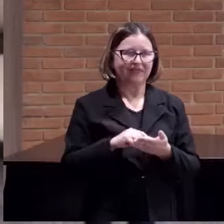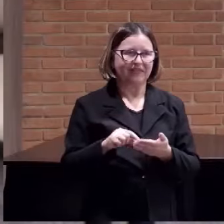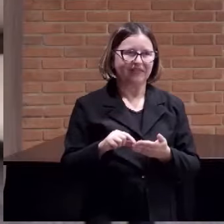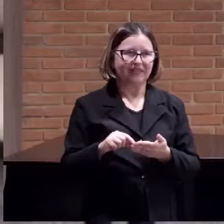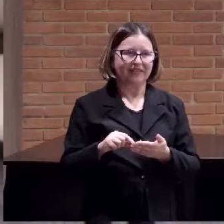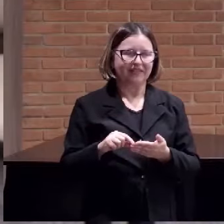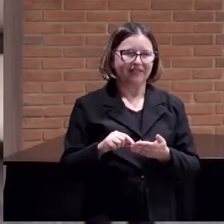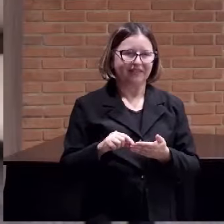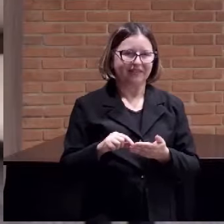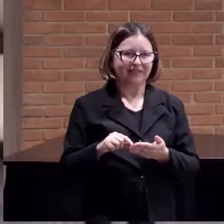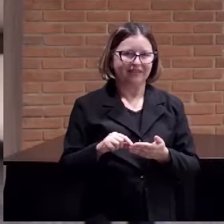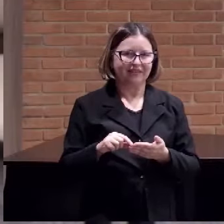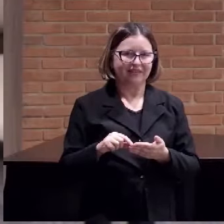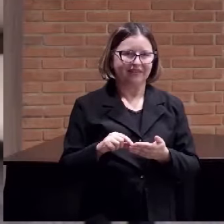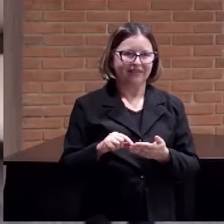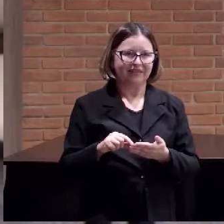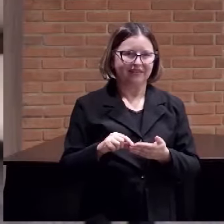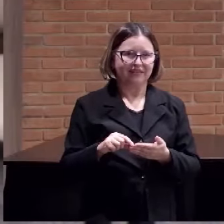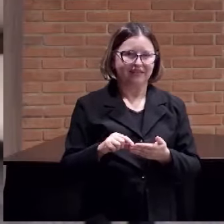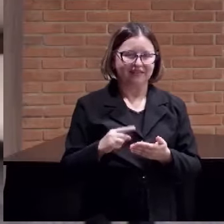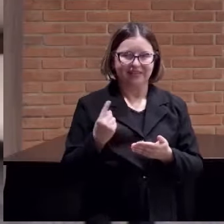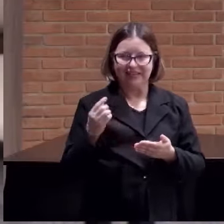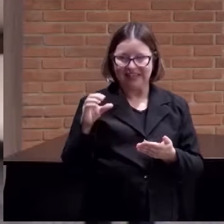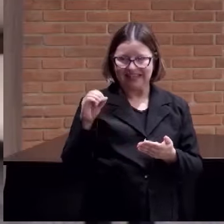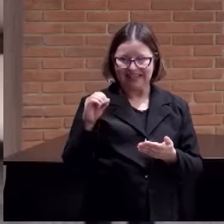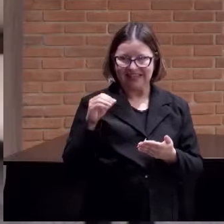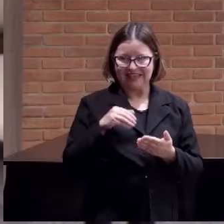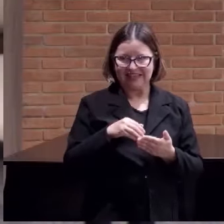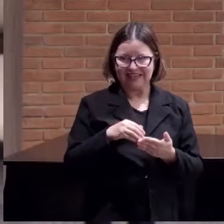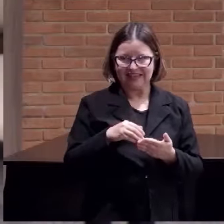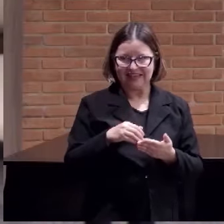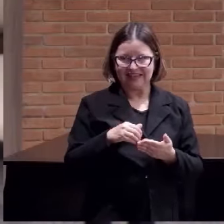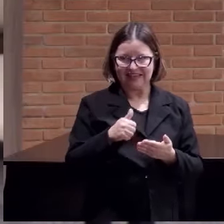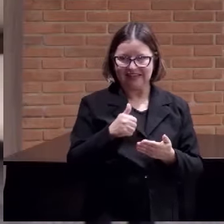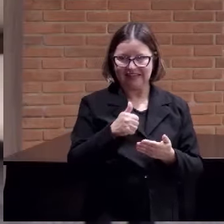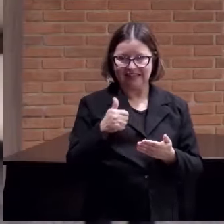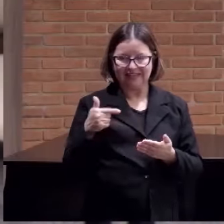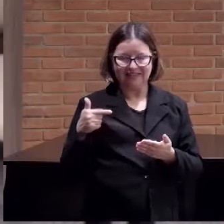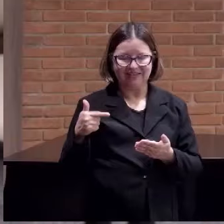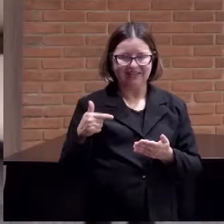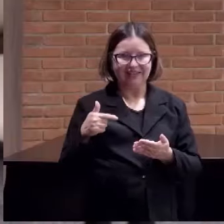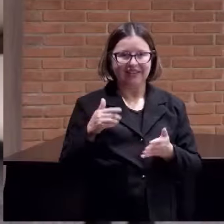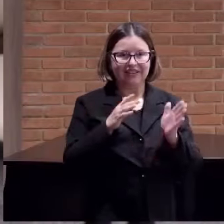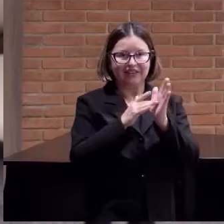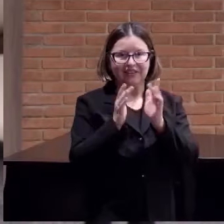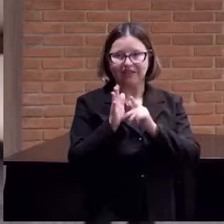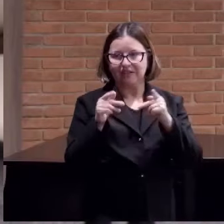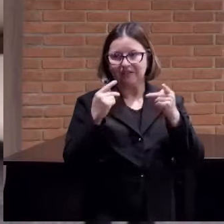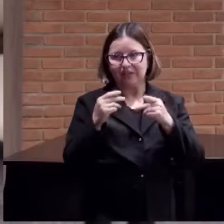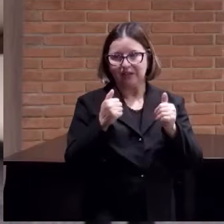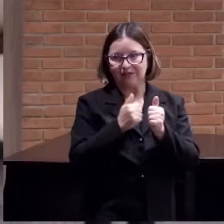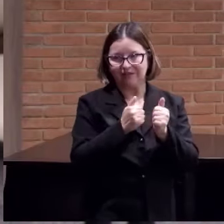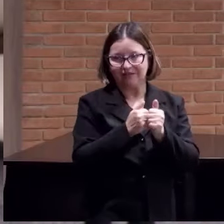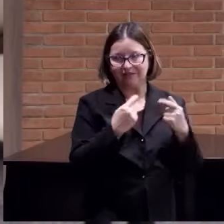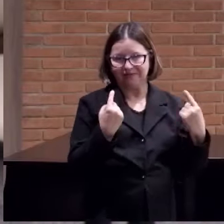do versículo 10 a 12, que Jesus falou sobre